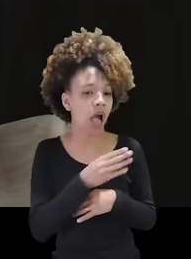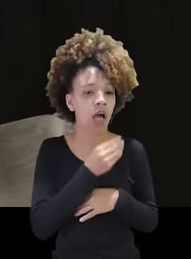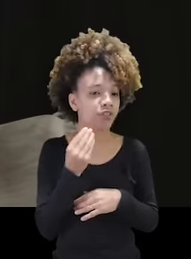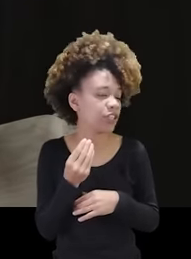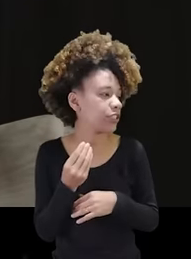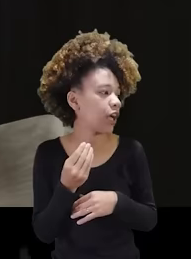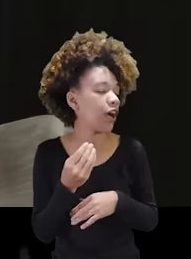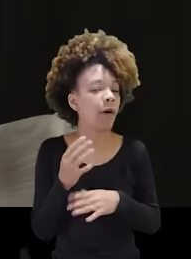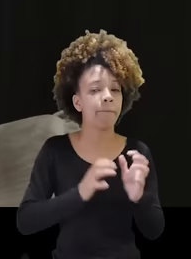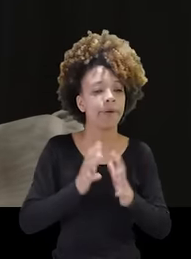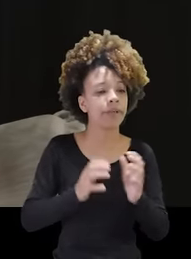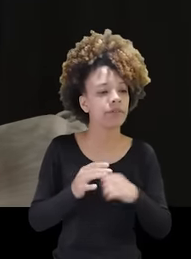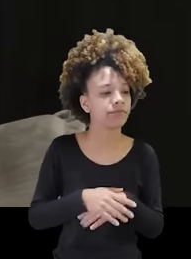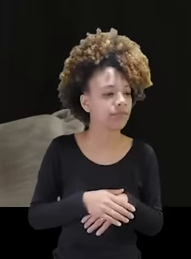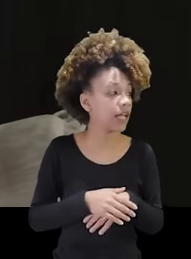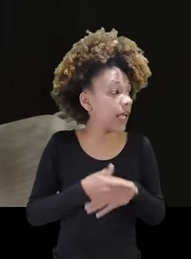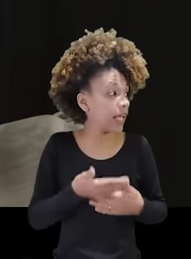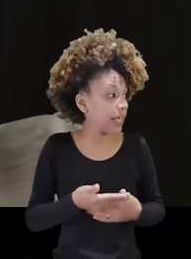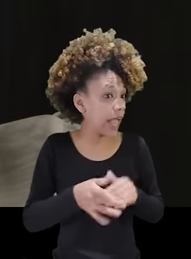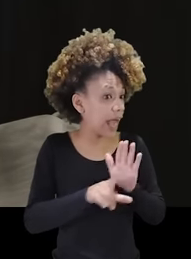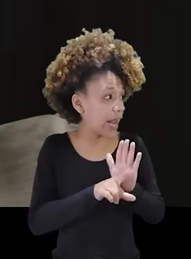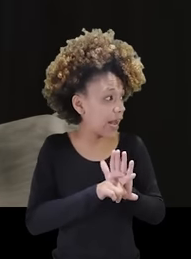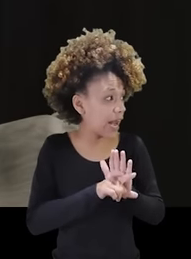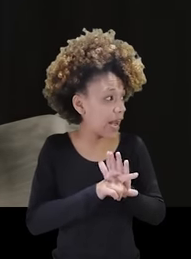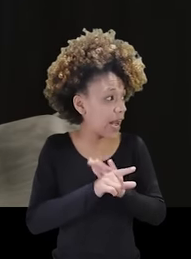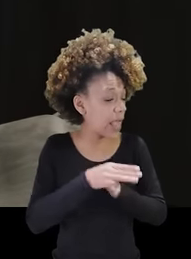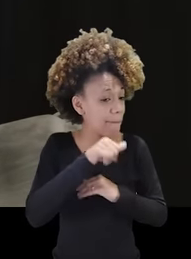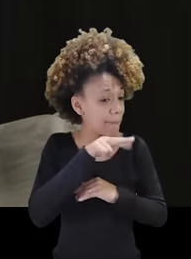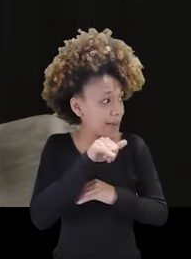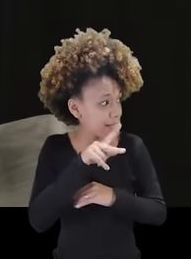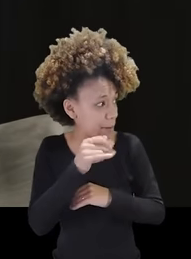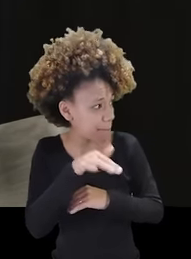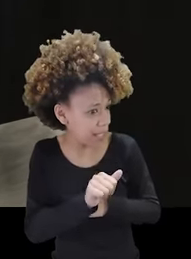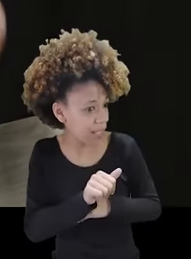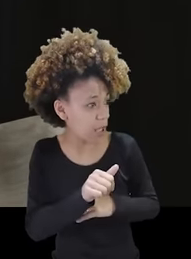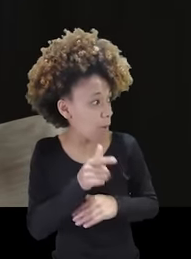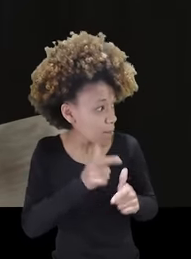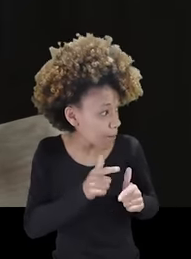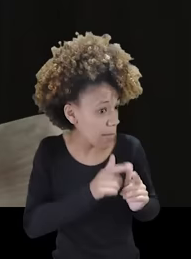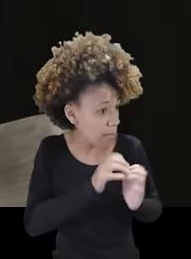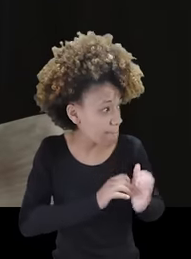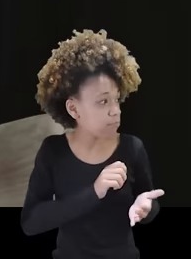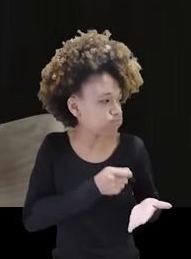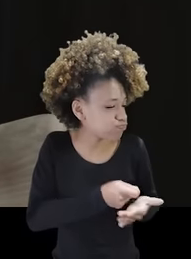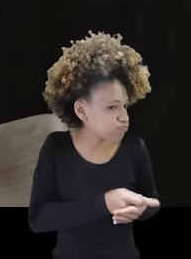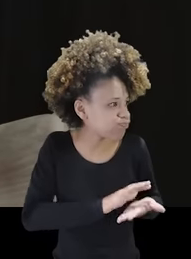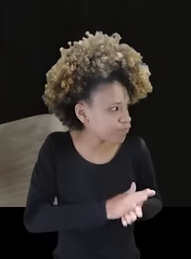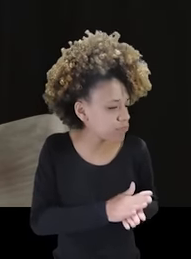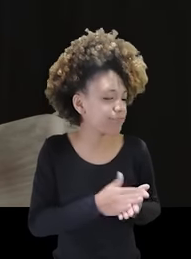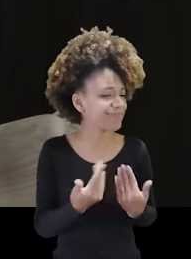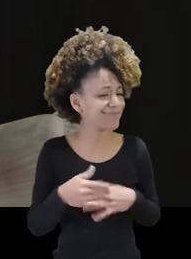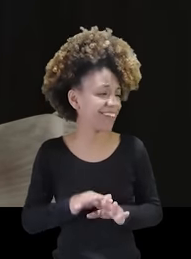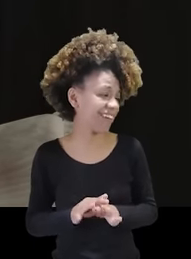mandando de adolescente falando bem plena e tá tendo uma ideia da Penha do lado dela Ela fala mas não é ele ela de uma de uma epifania que a gente vive